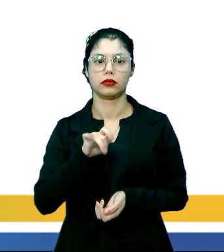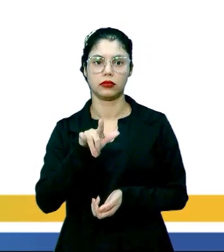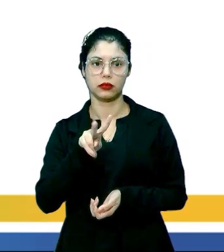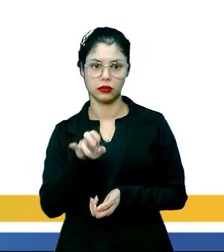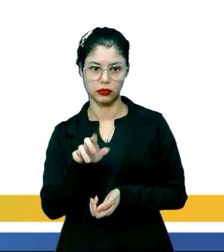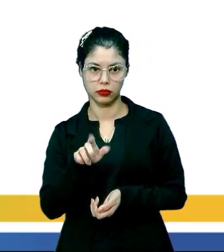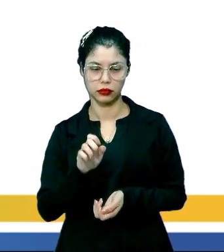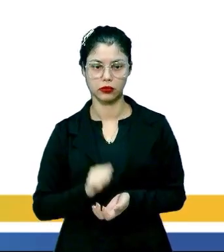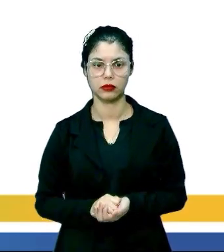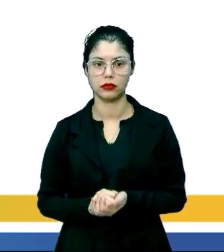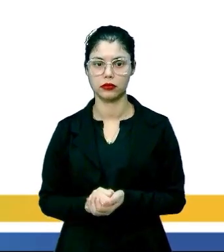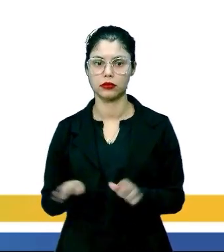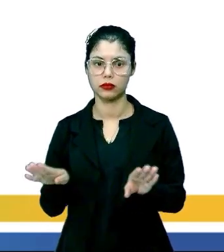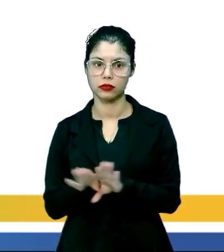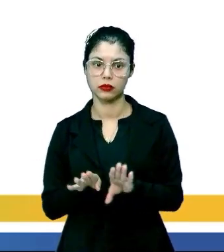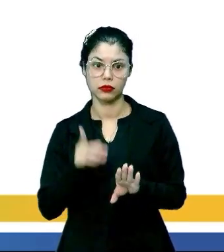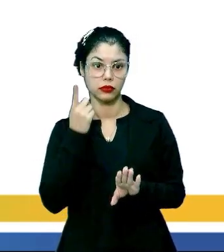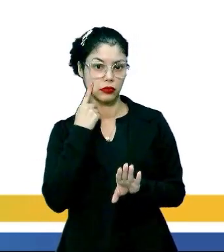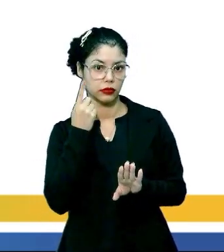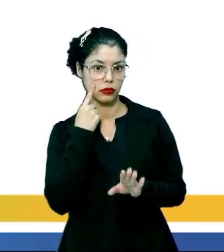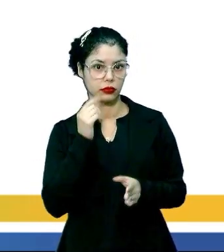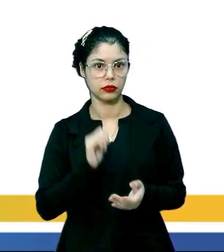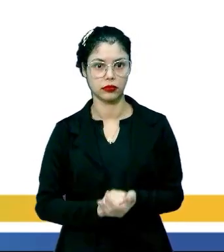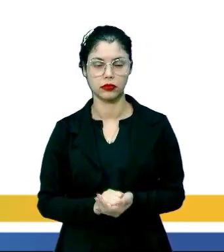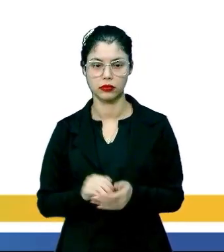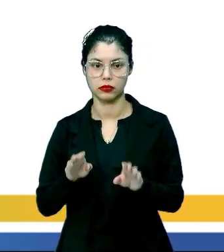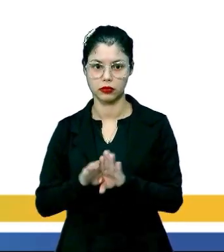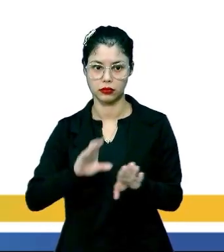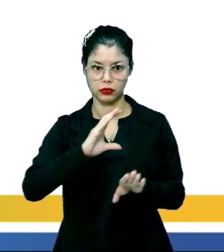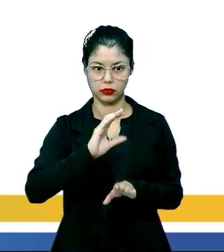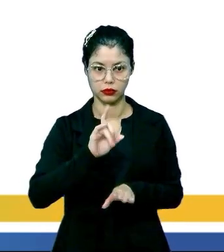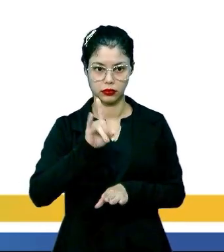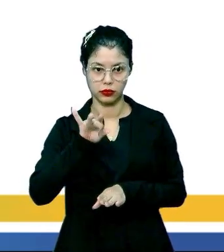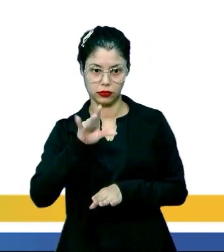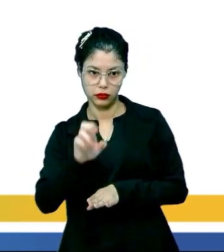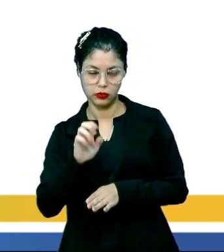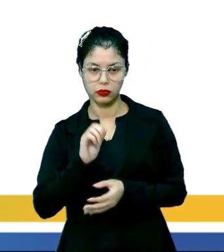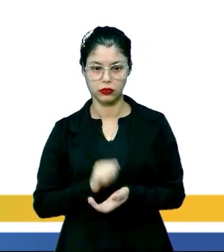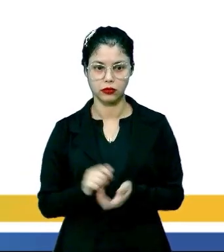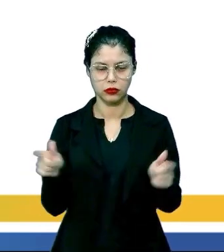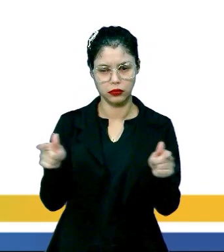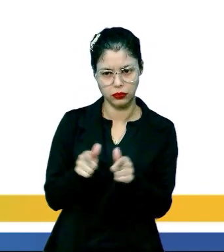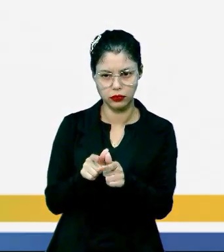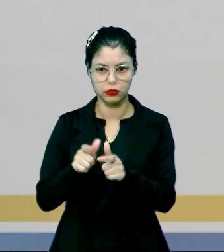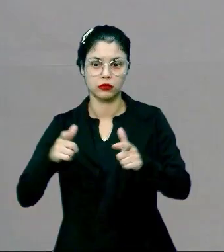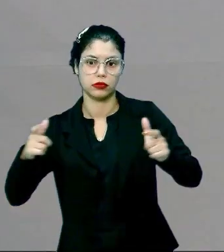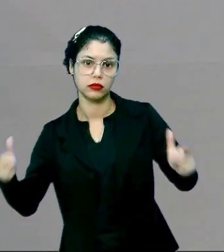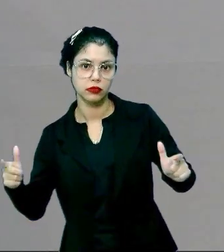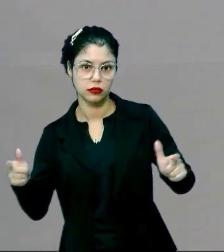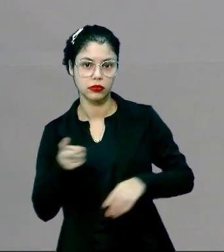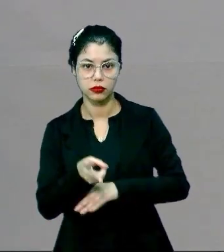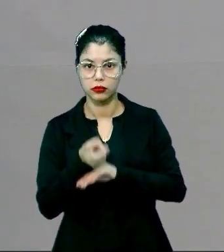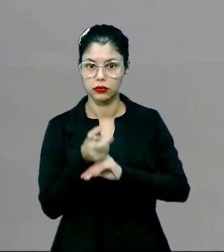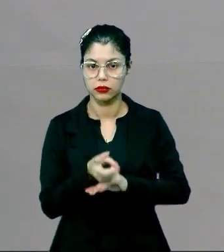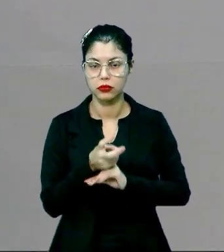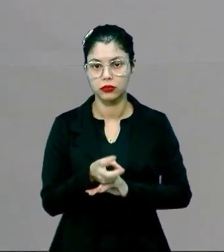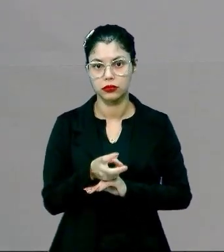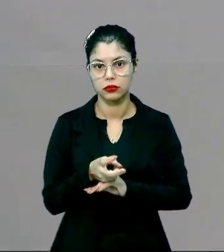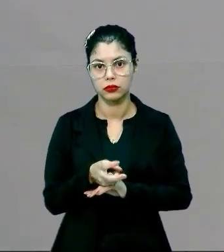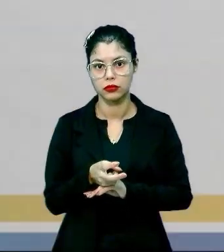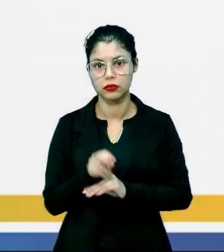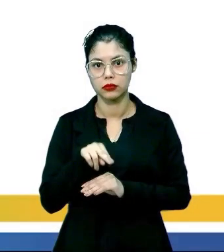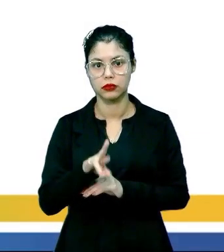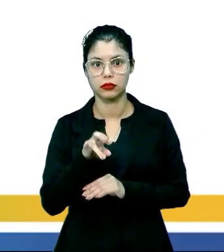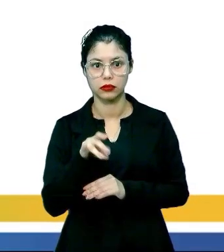temos a pelve renal. E olha só, temos os cálices. Qual é a função do cálice? É coletar